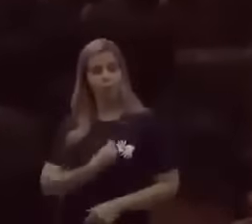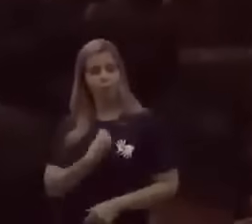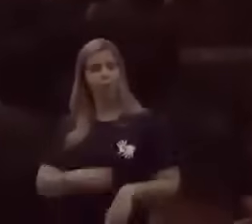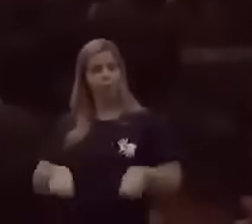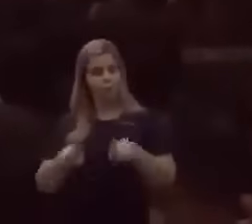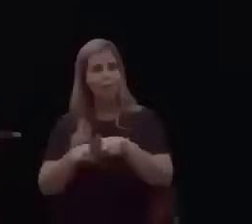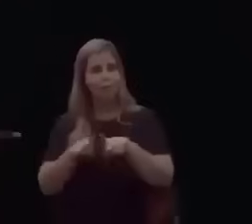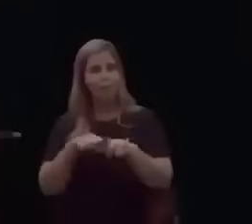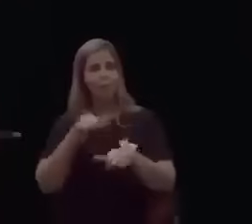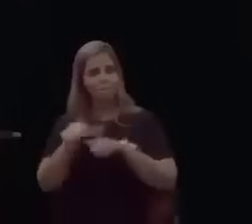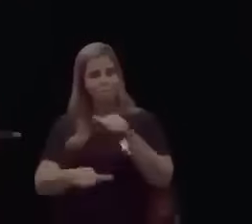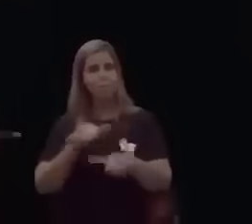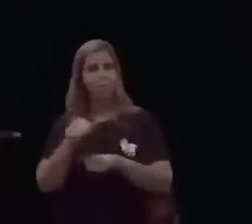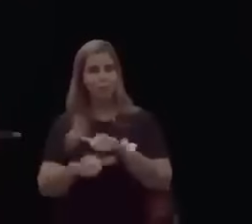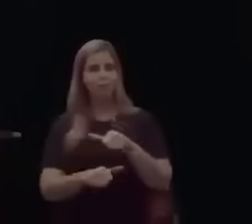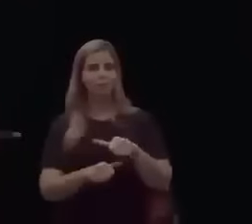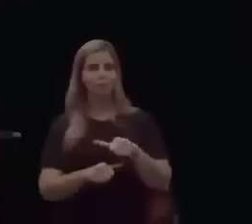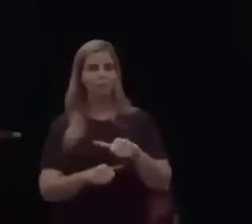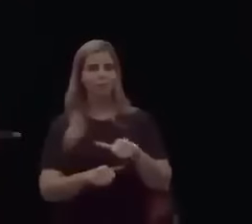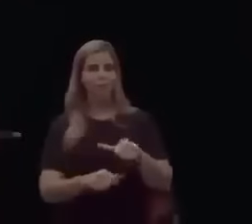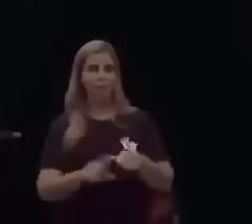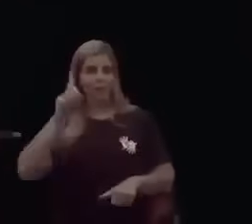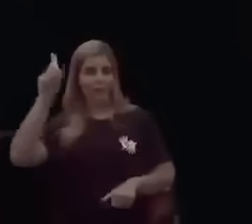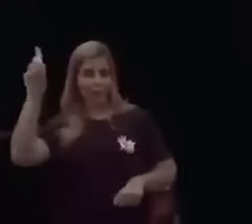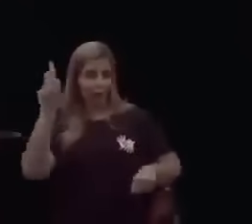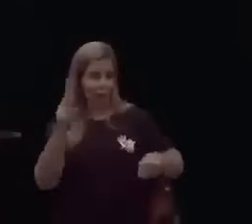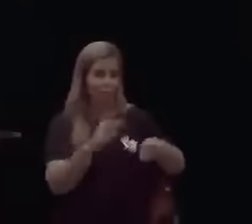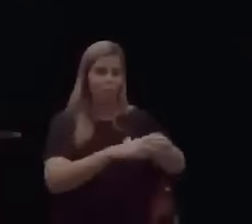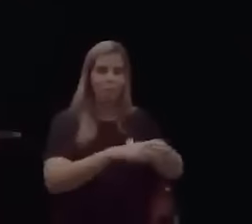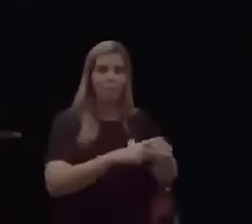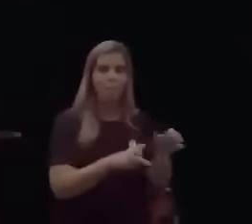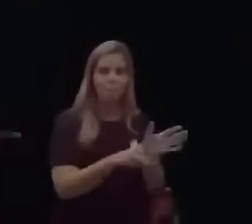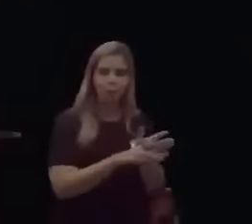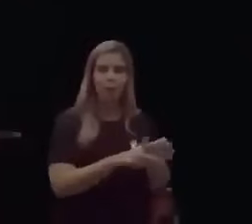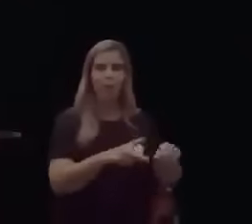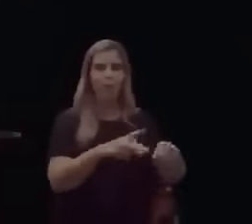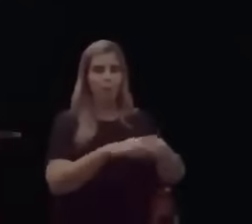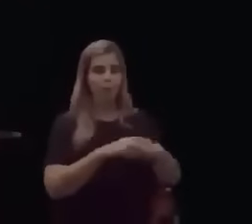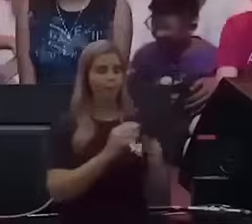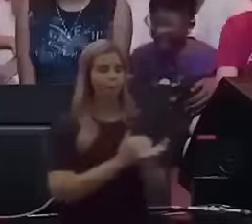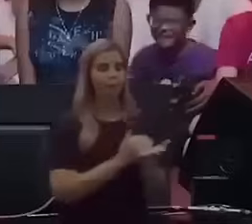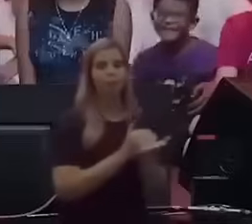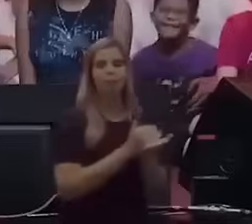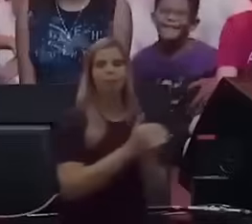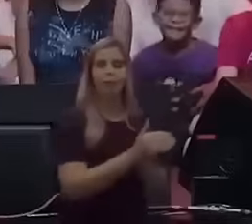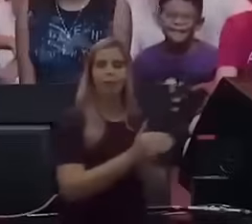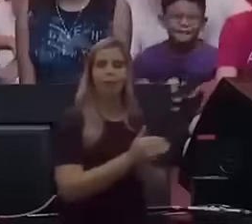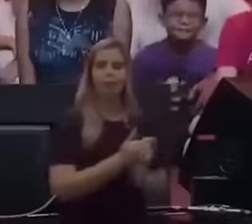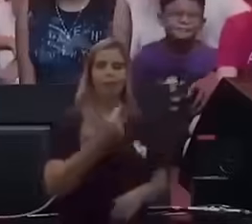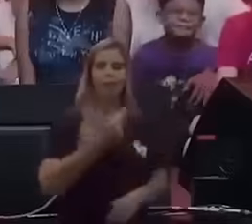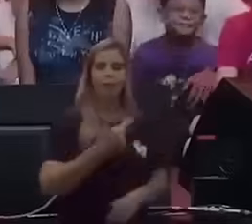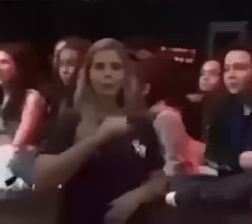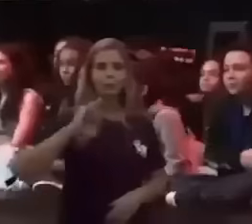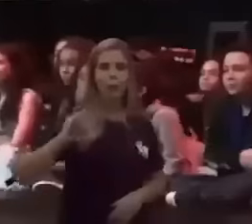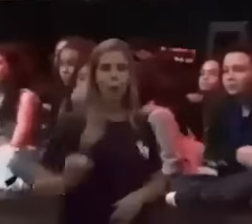O Deus de Pedro é o Deus dos recomeços, o Deus de Pedro é o Deus da segunda